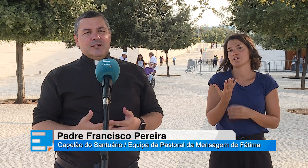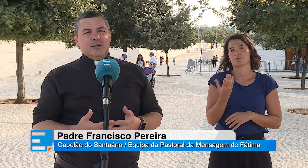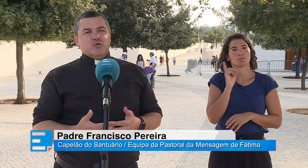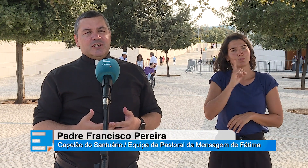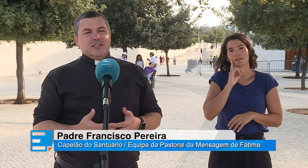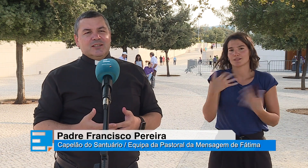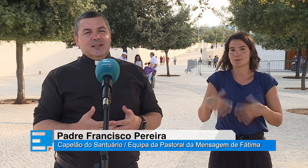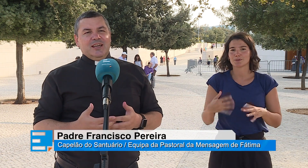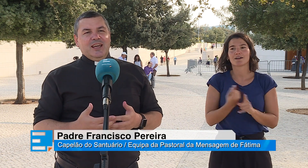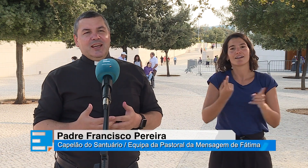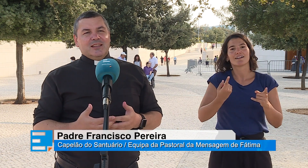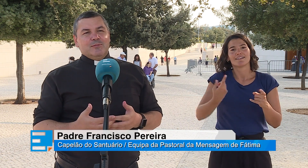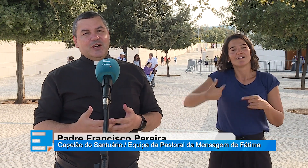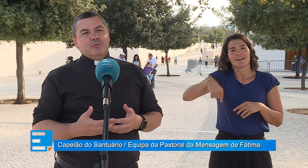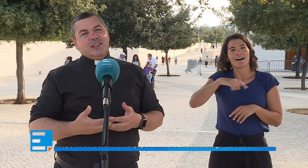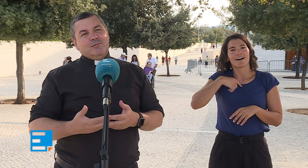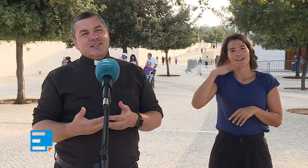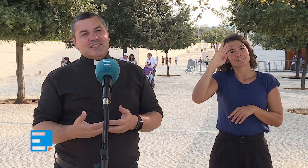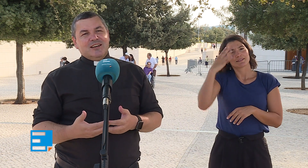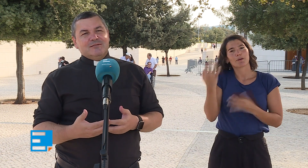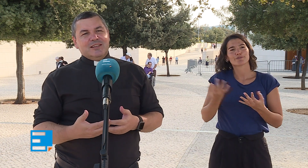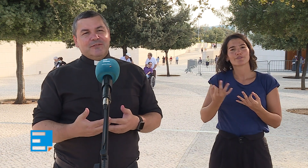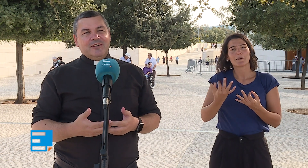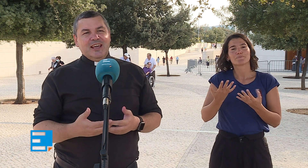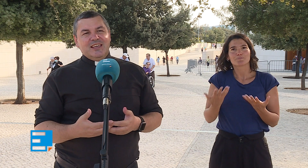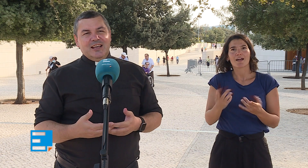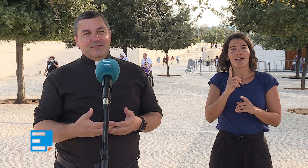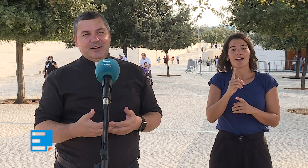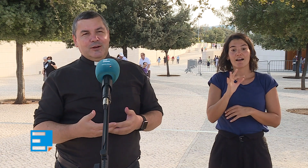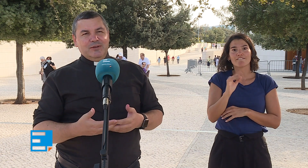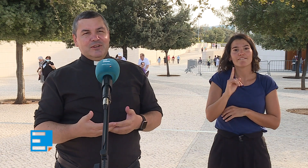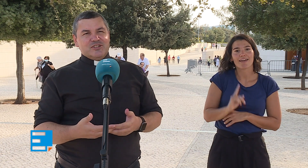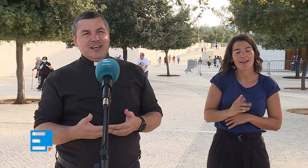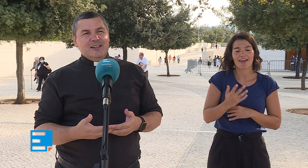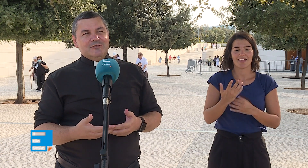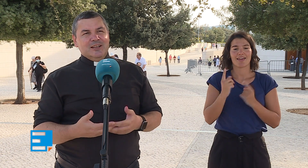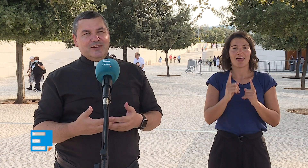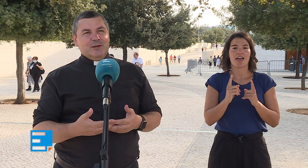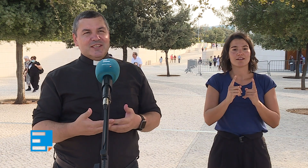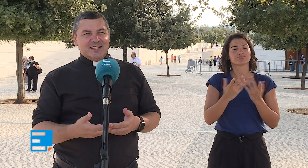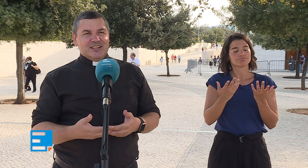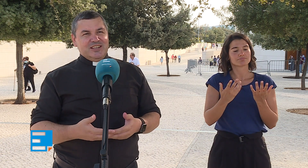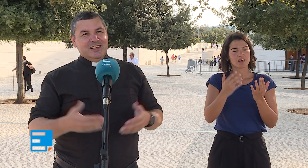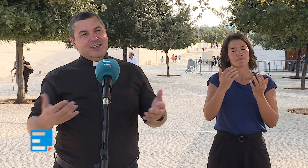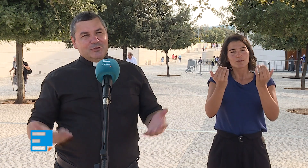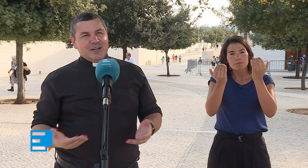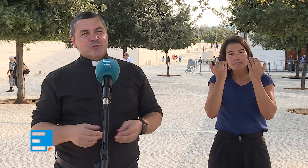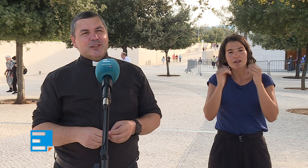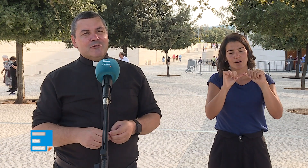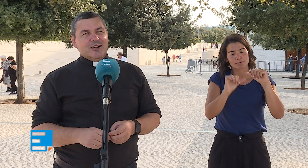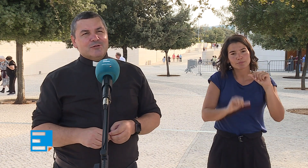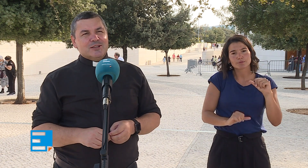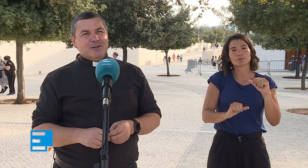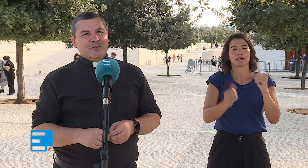porque sabemos que é também uma dimensão da fé, que é levar o Evangelho e levar a mensagem, no